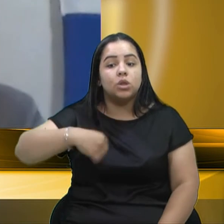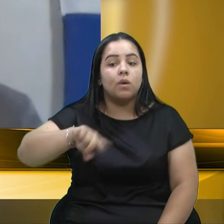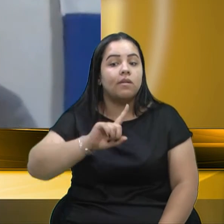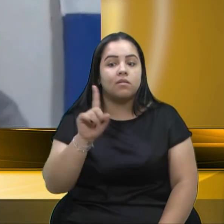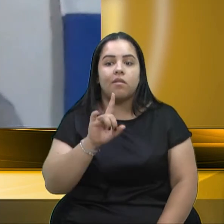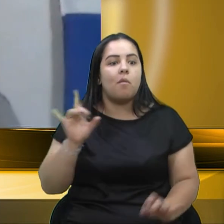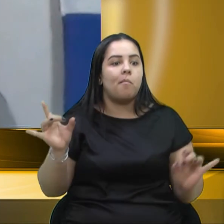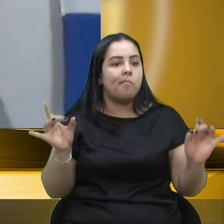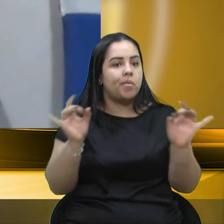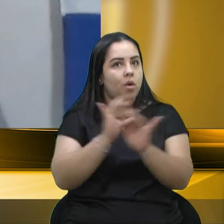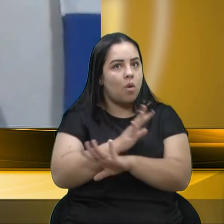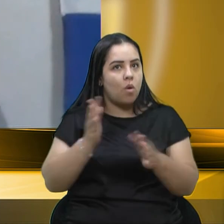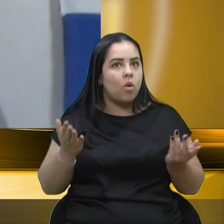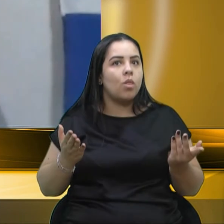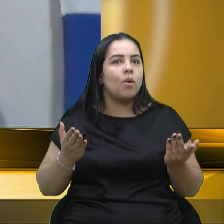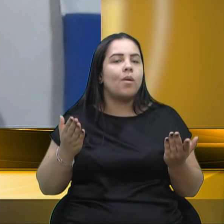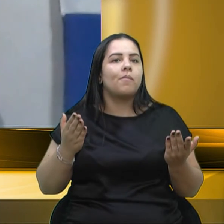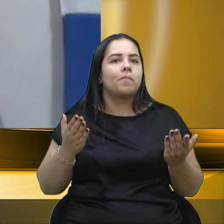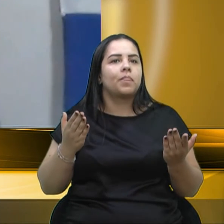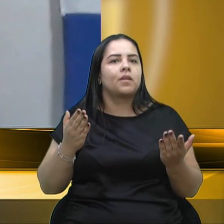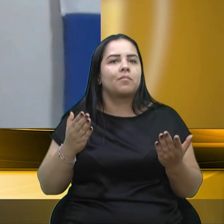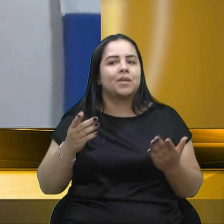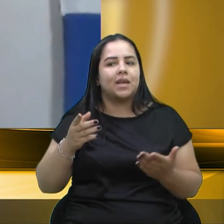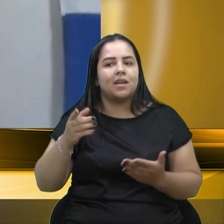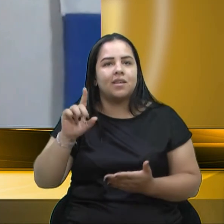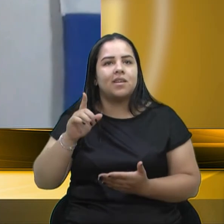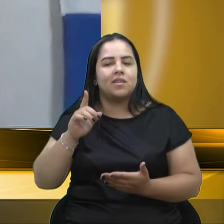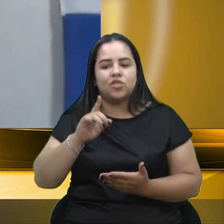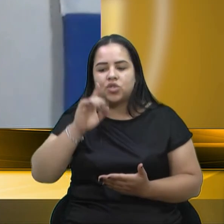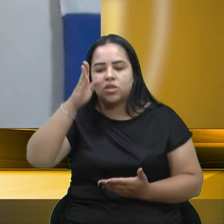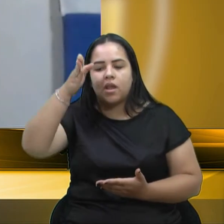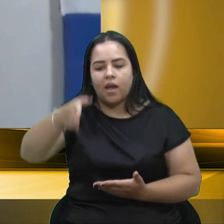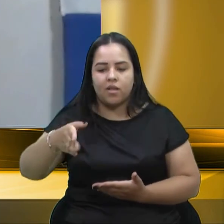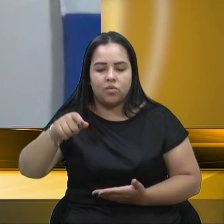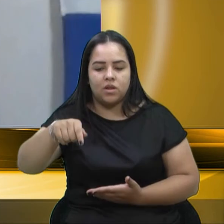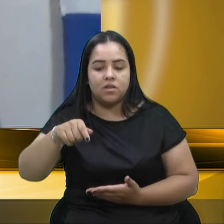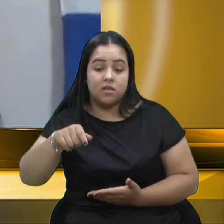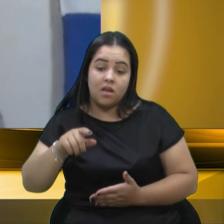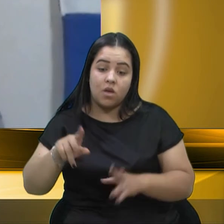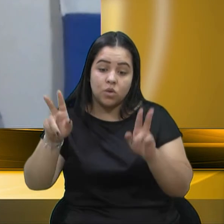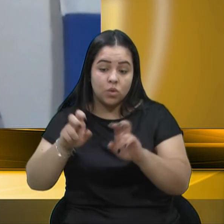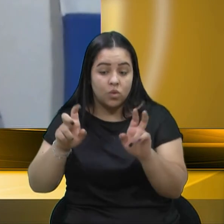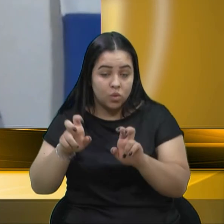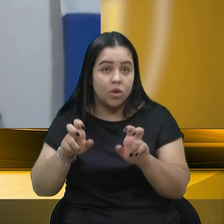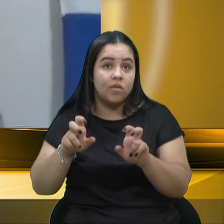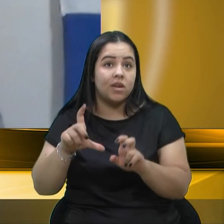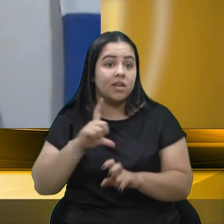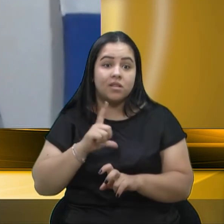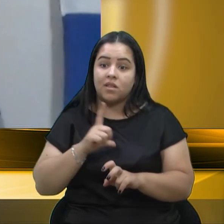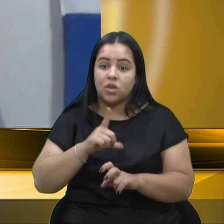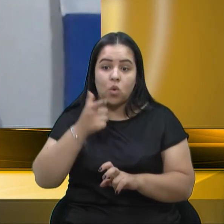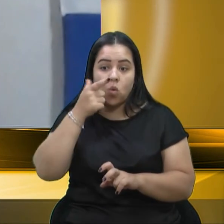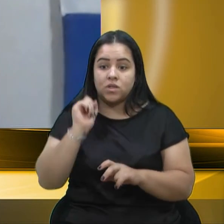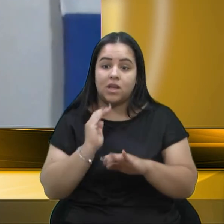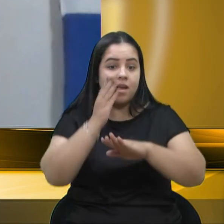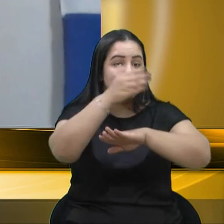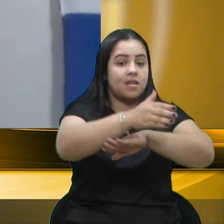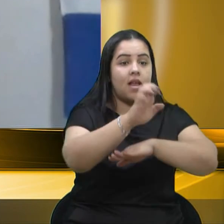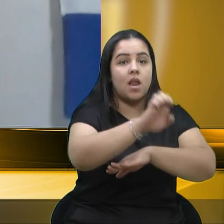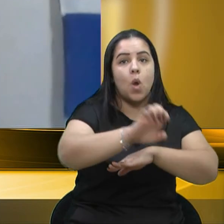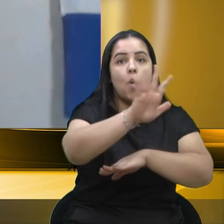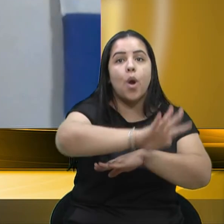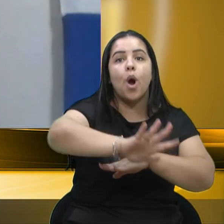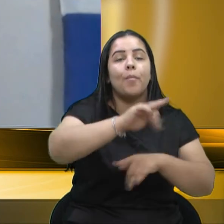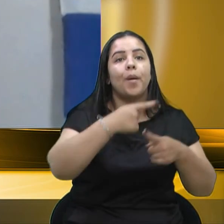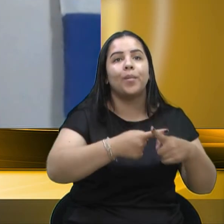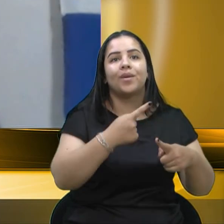preparados para chegar e atuar nesse ponto também, nós vamos daqui a pouco estar bloqueados com a Europa, porque não vamos conseguir